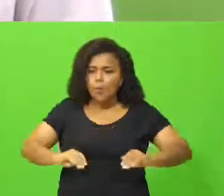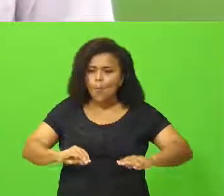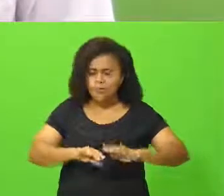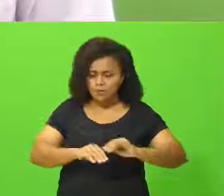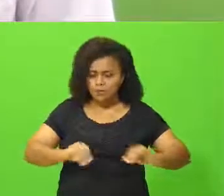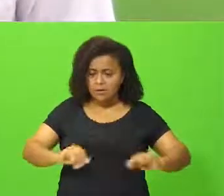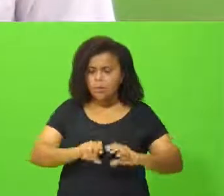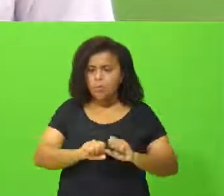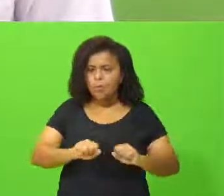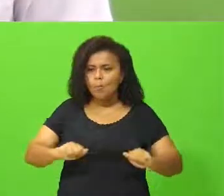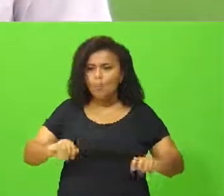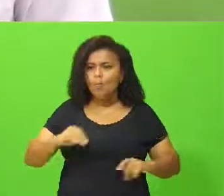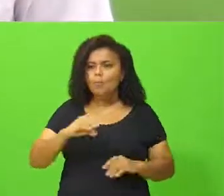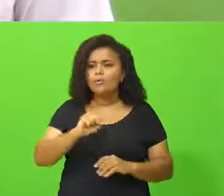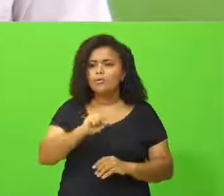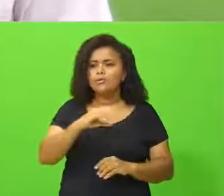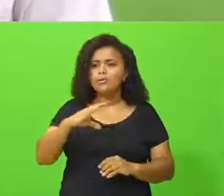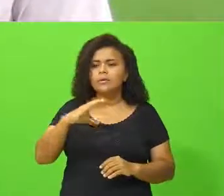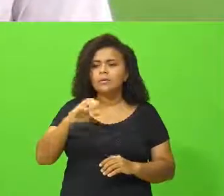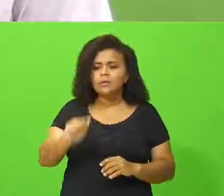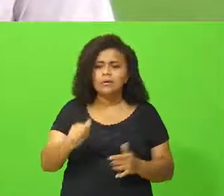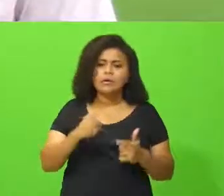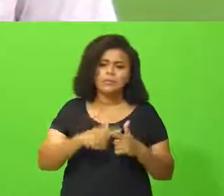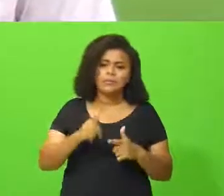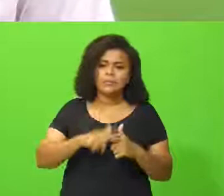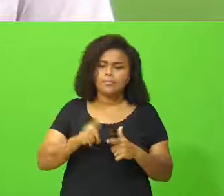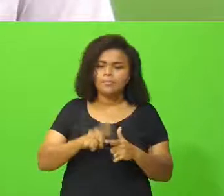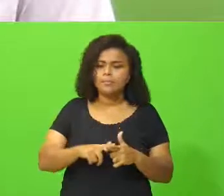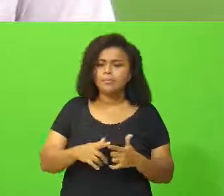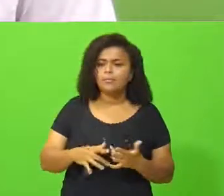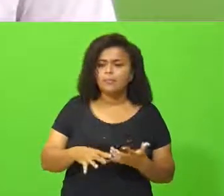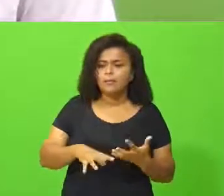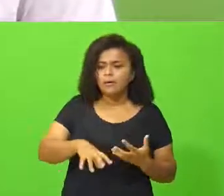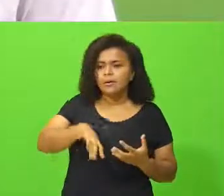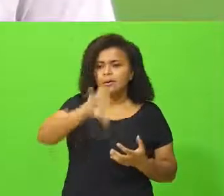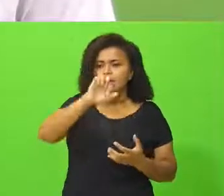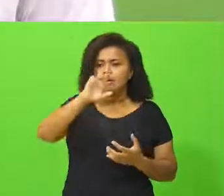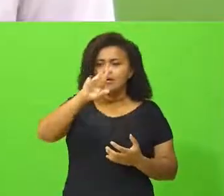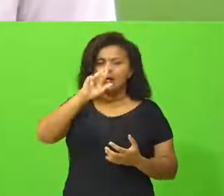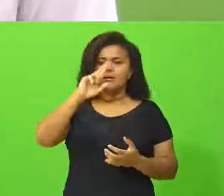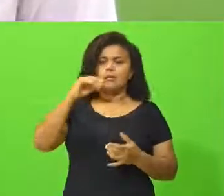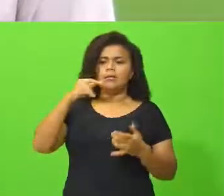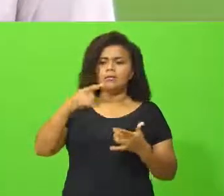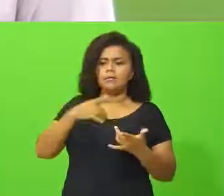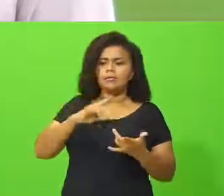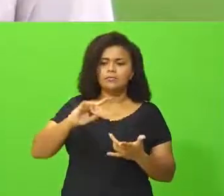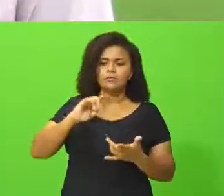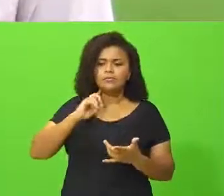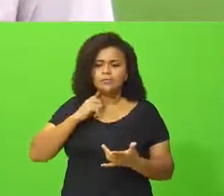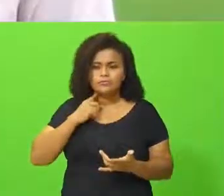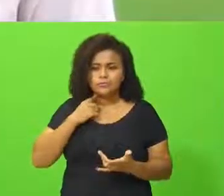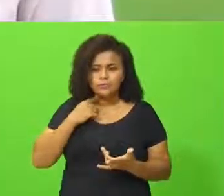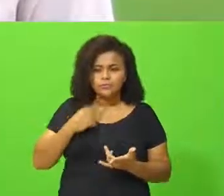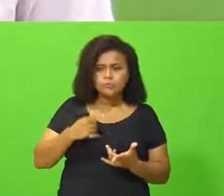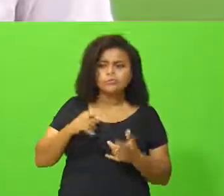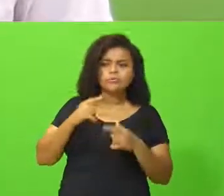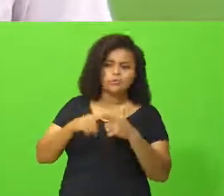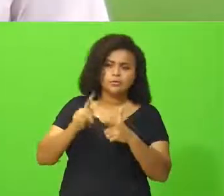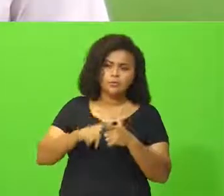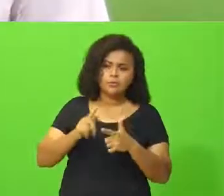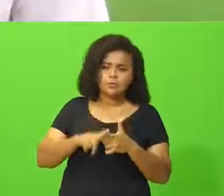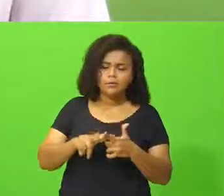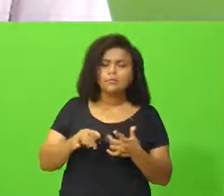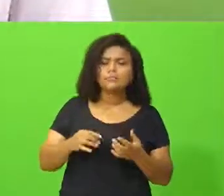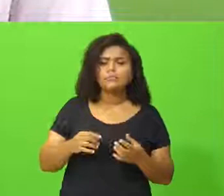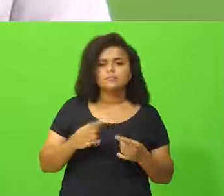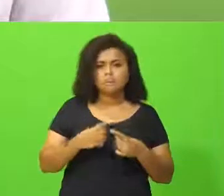de a qualidade do ar, que ela fica num nível bastante baixo, né, por